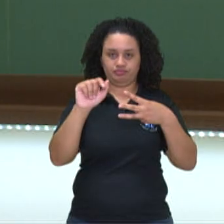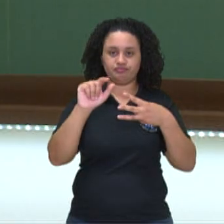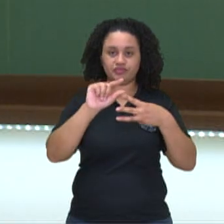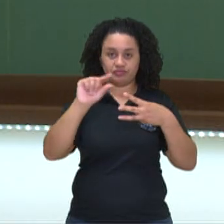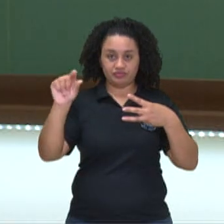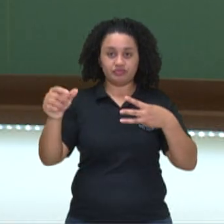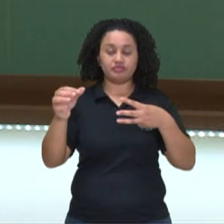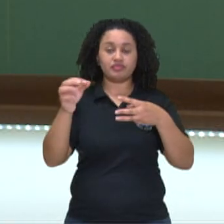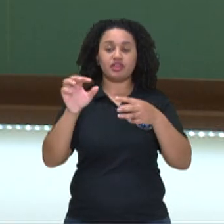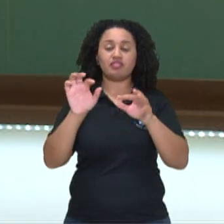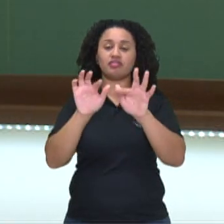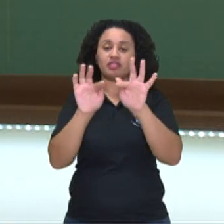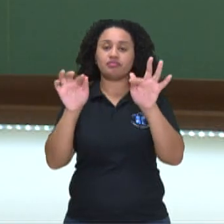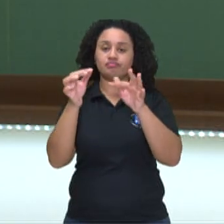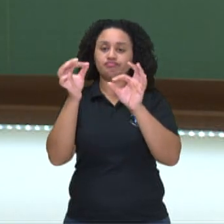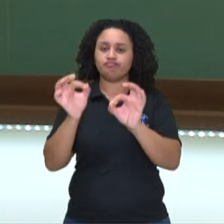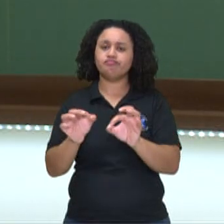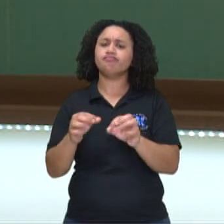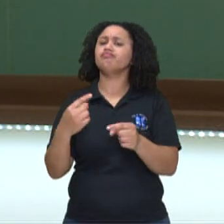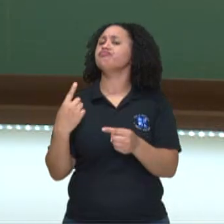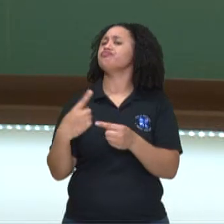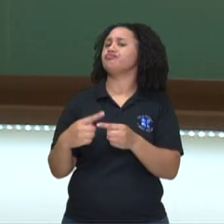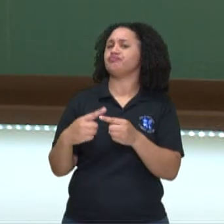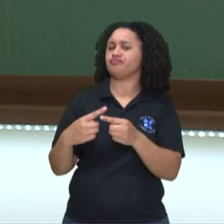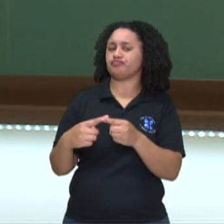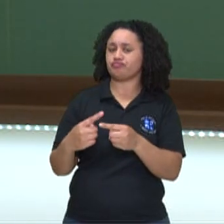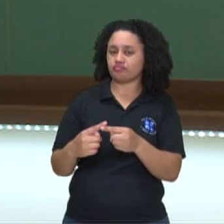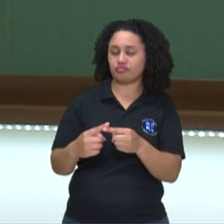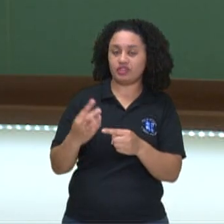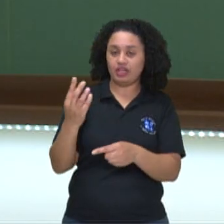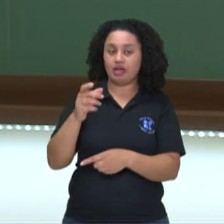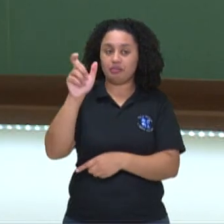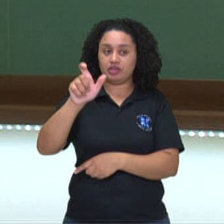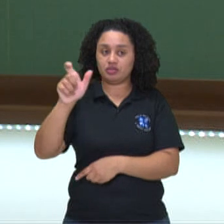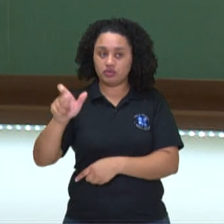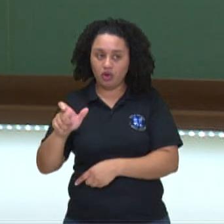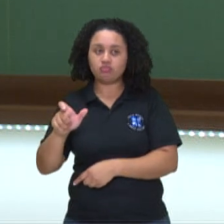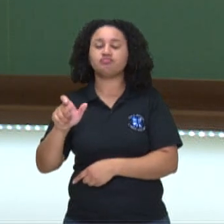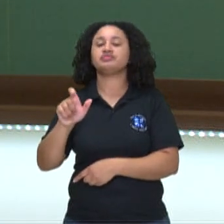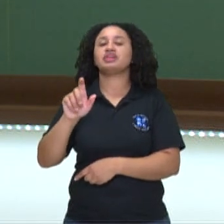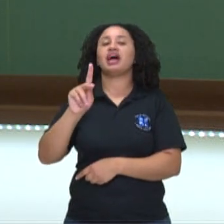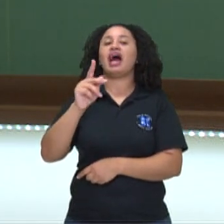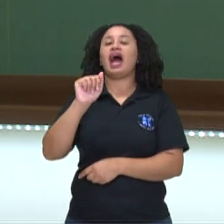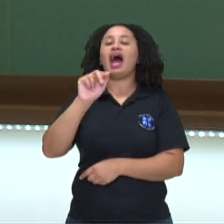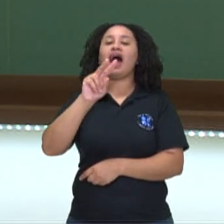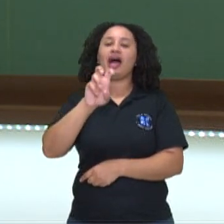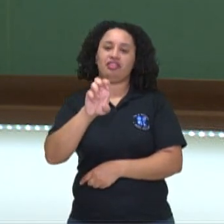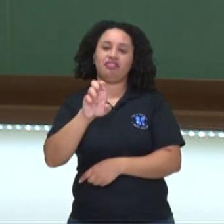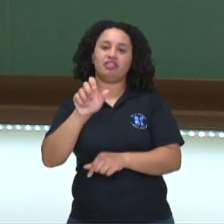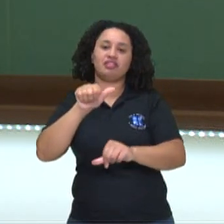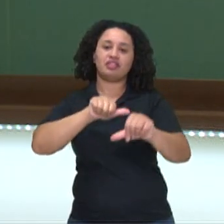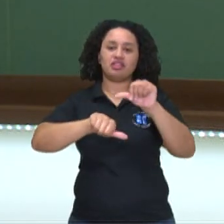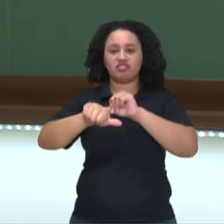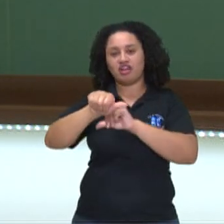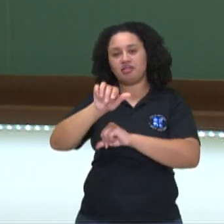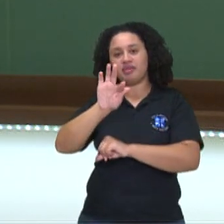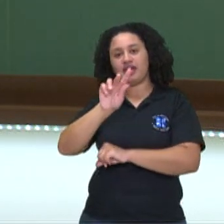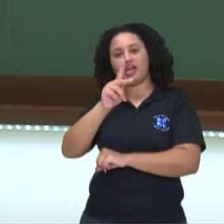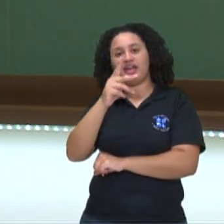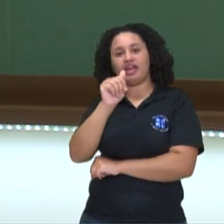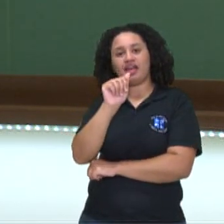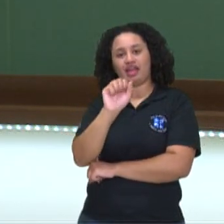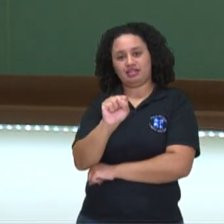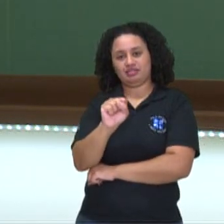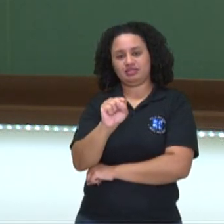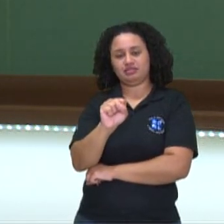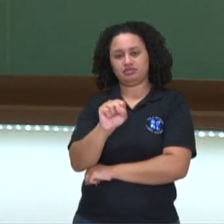Por quê? Porque no caso, nas terceiras pessoas, o verbo have passa a ser has. Como eu disse para vocês que com